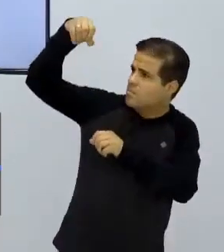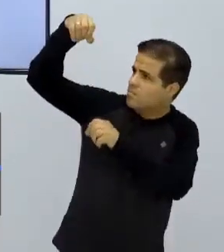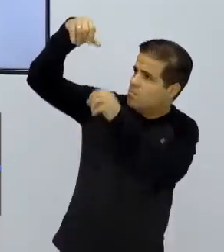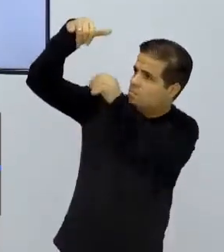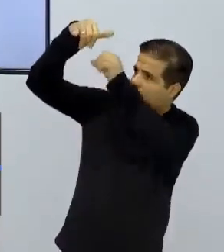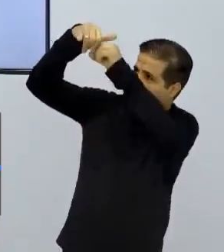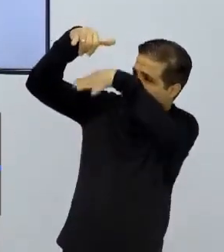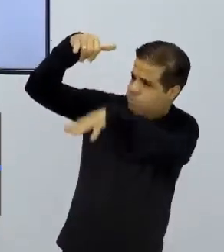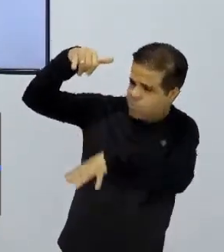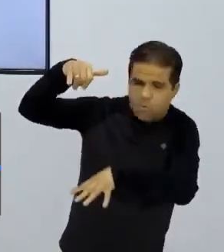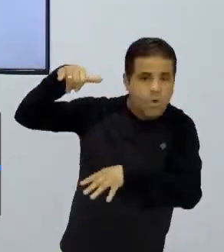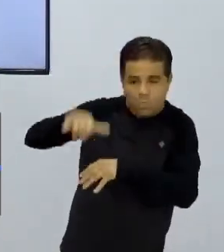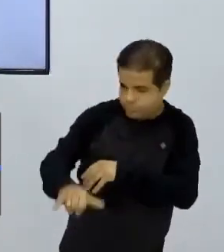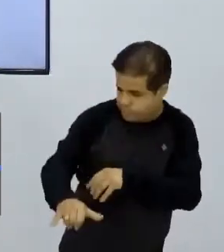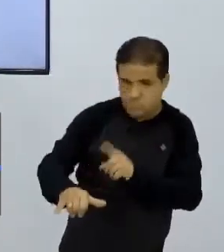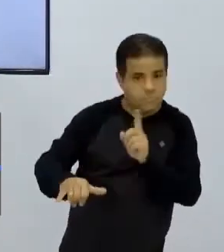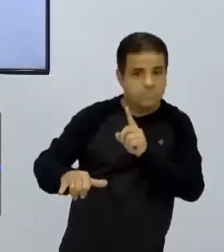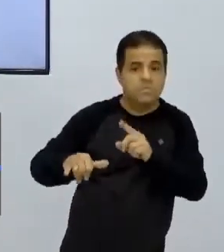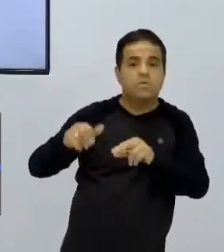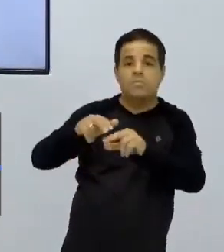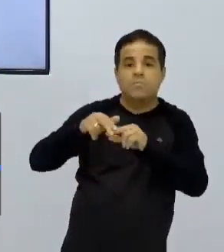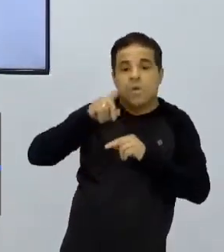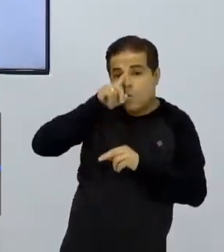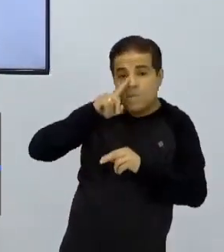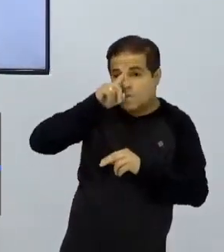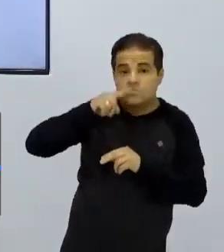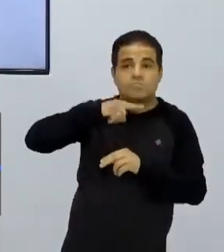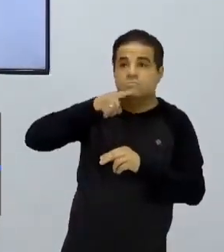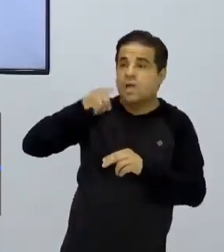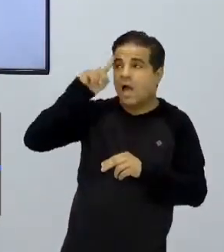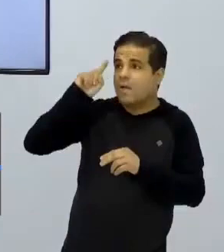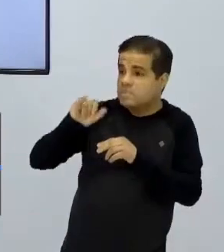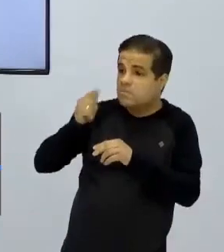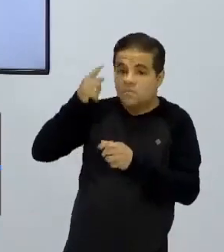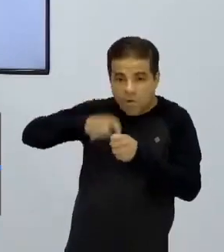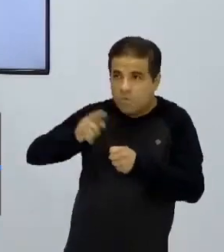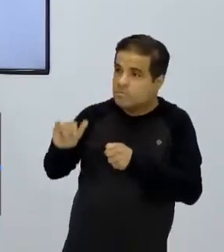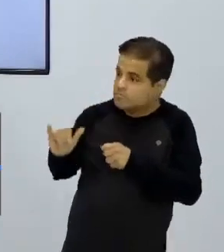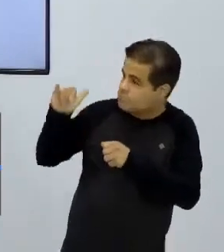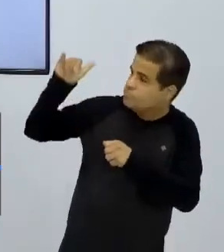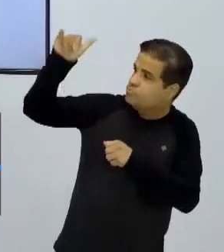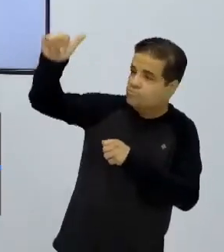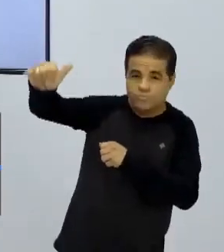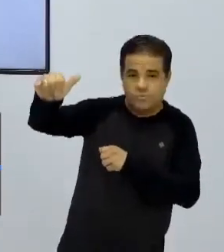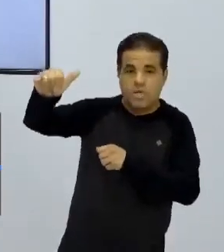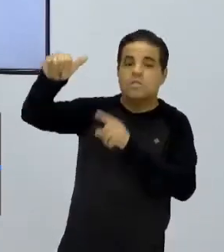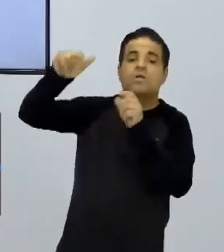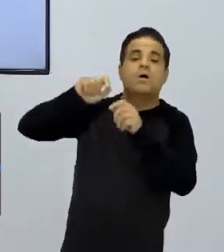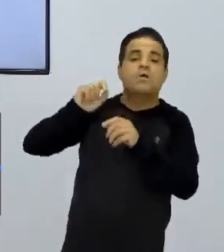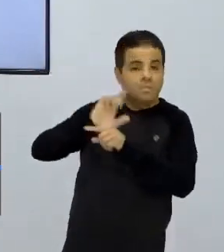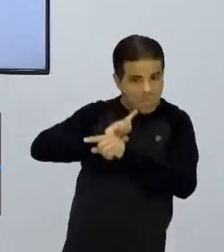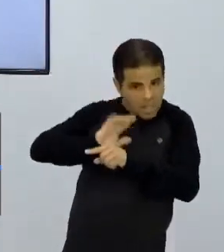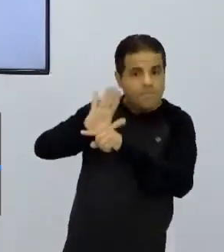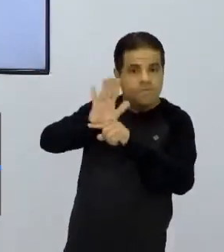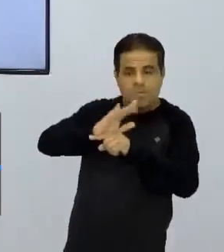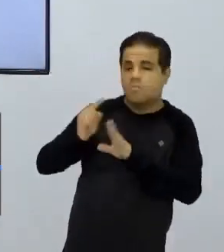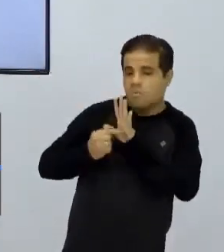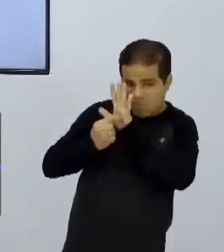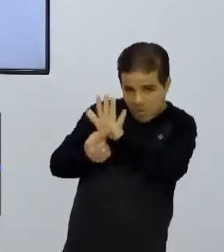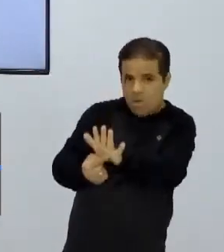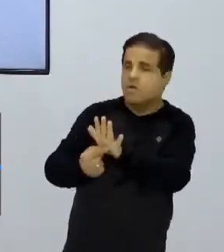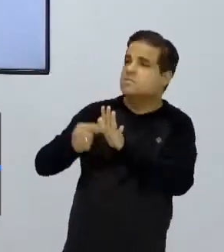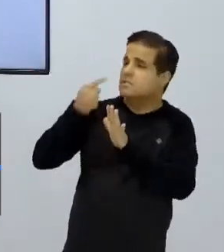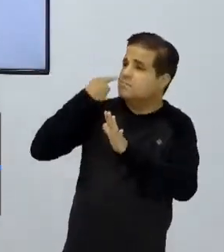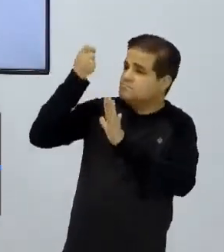do avião. O avião não pousa com risco de não mais decolar de novo. É isso que é impressionante. Né? Tem até filmes que aparecem isso,